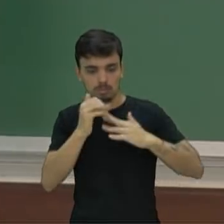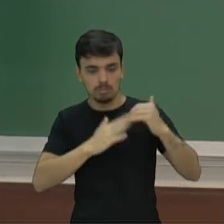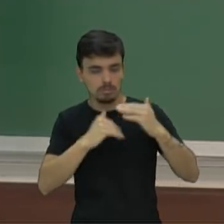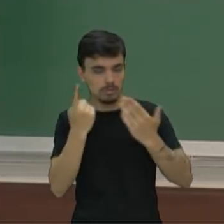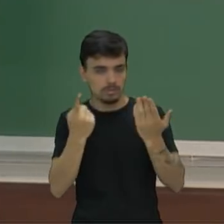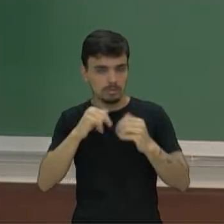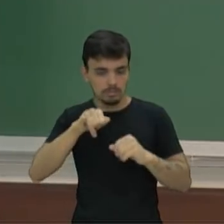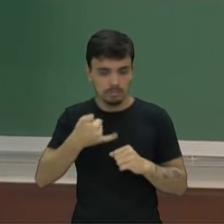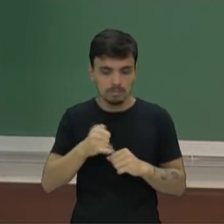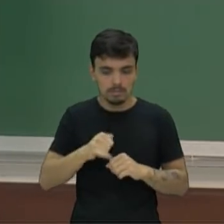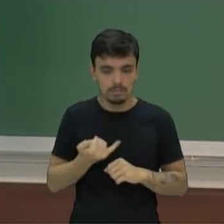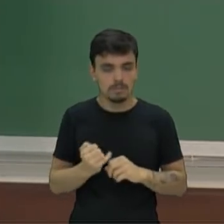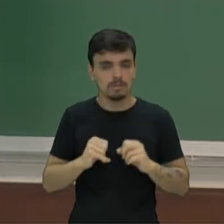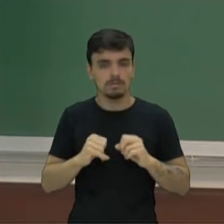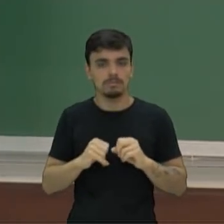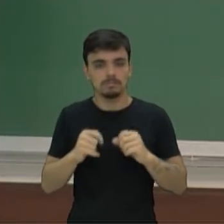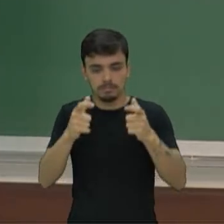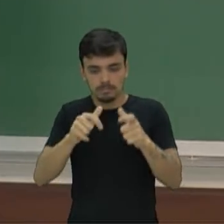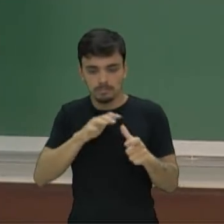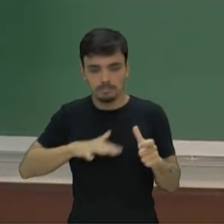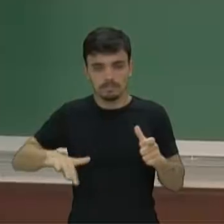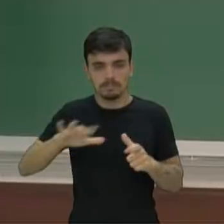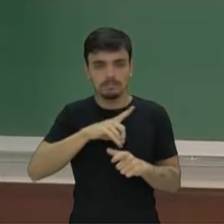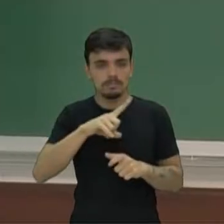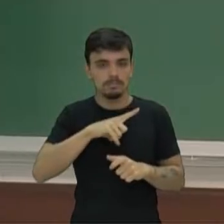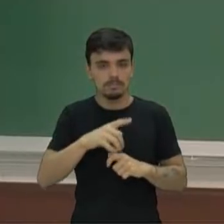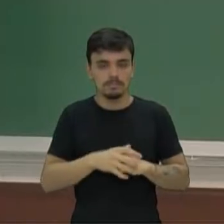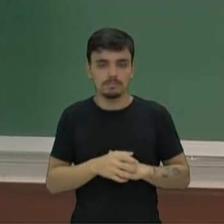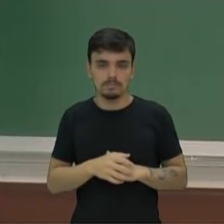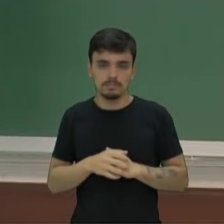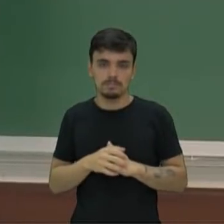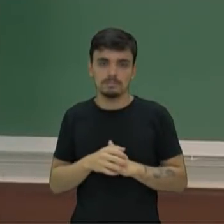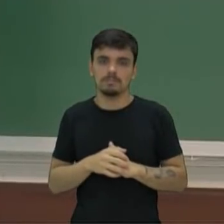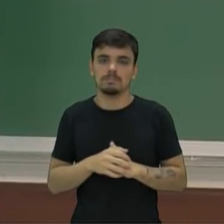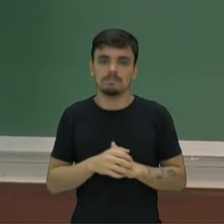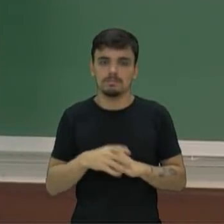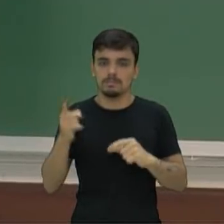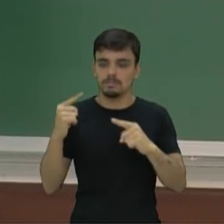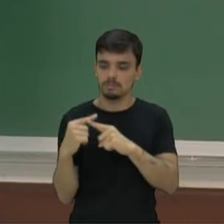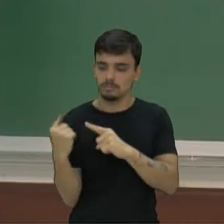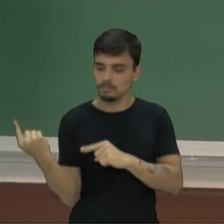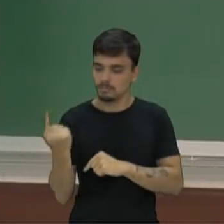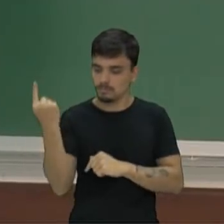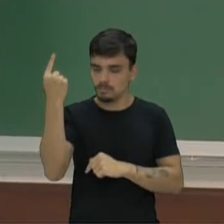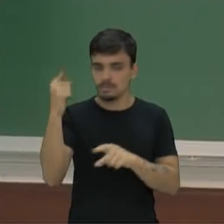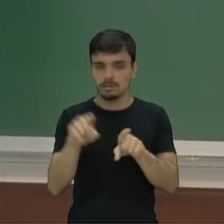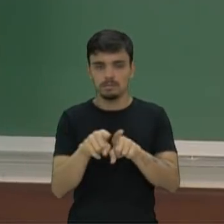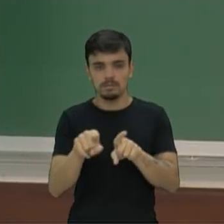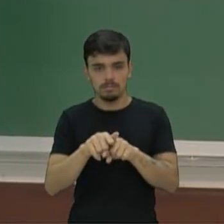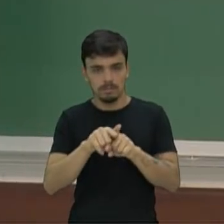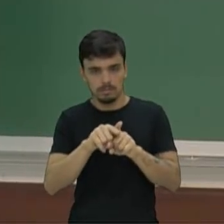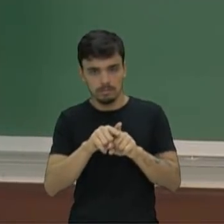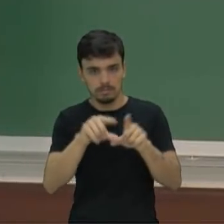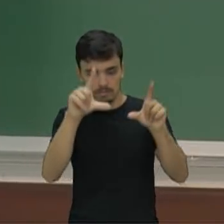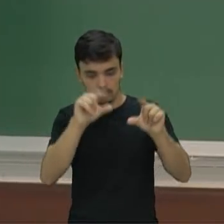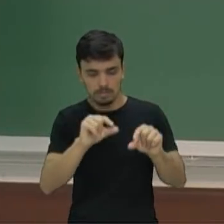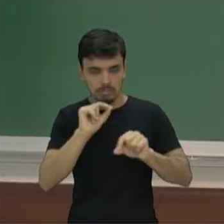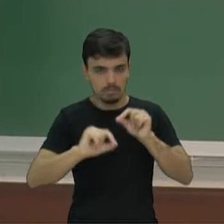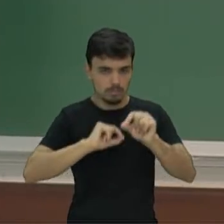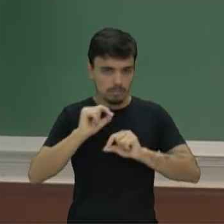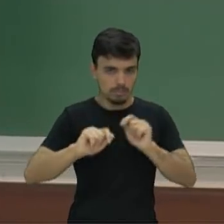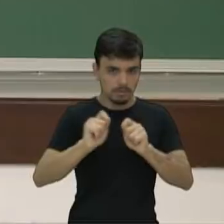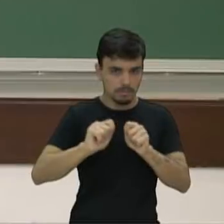aproveitaram um espaço que tinha íngreme, que era mais alto, né, ou de caída, para fazerem